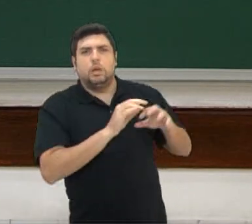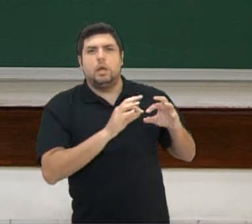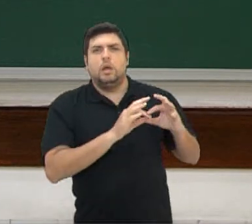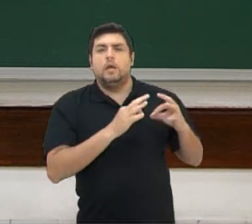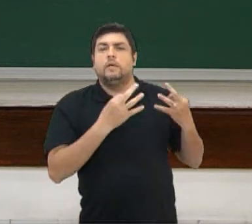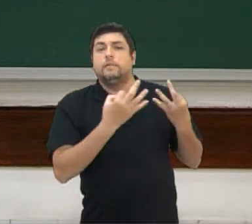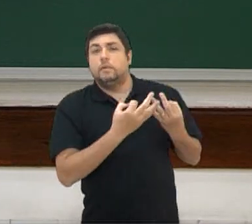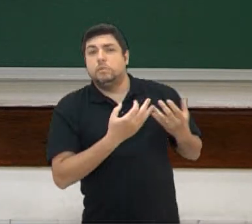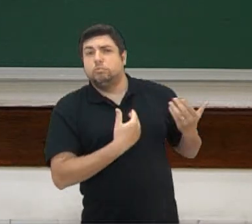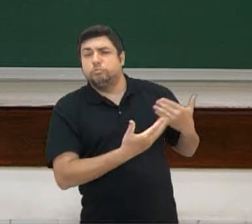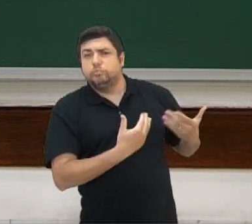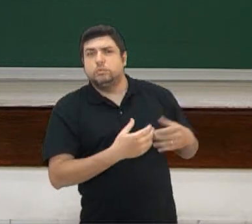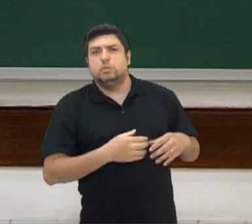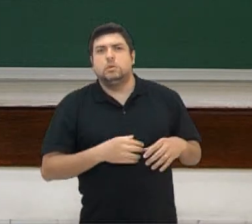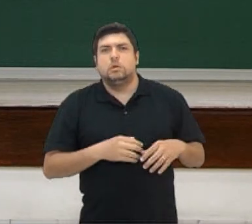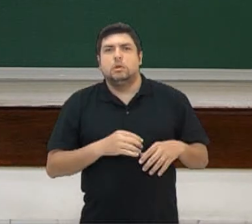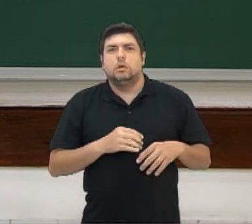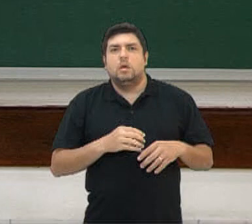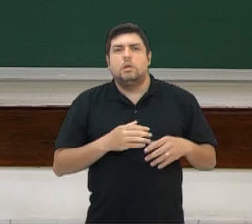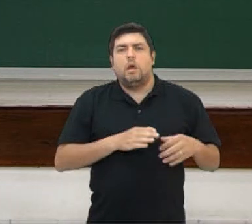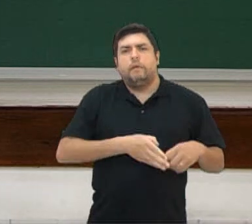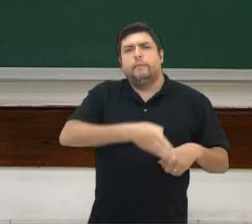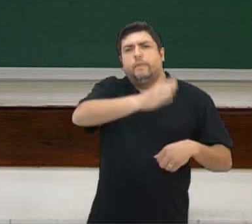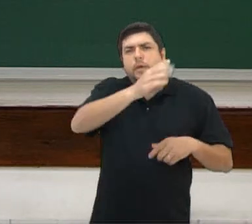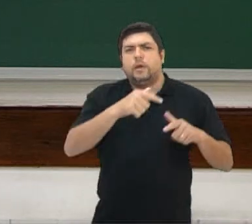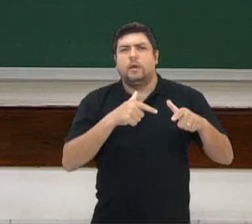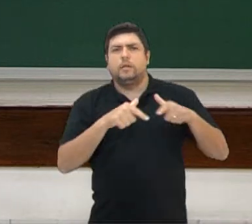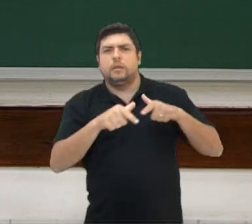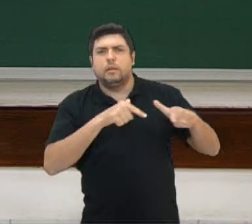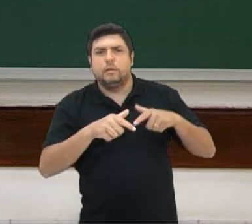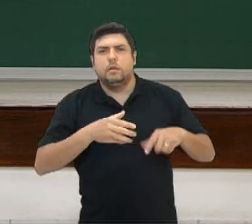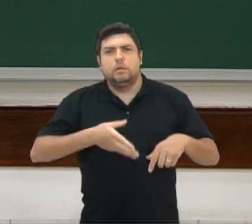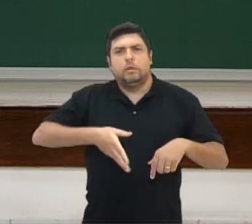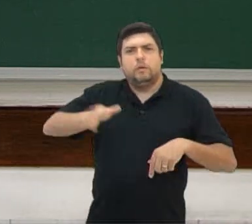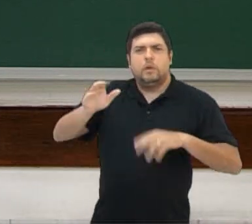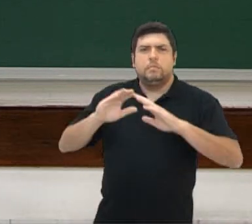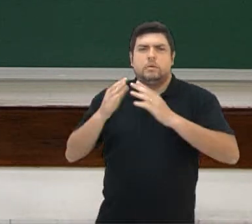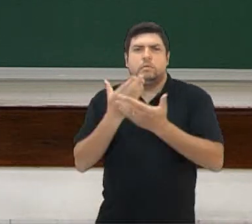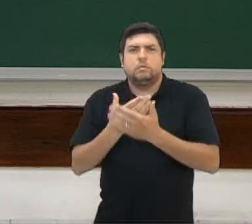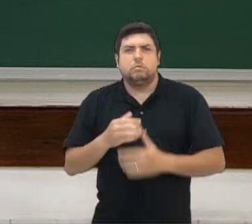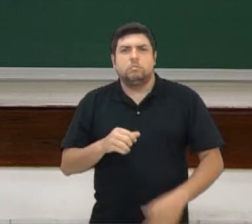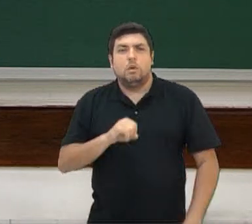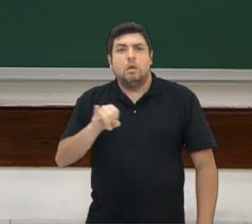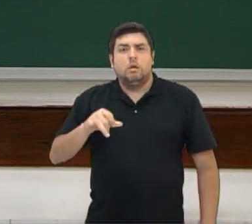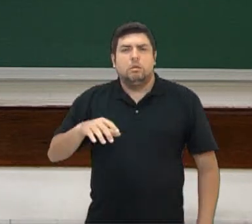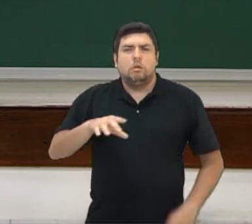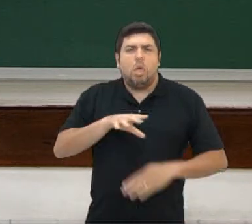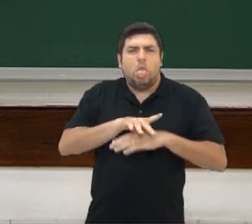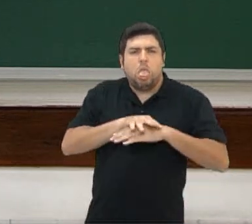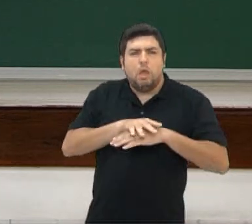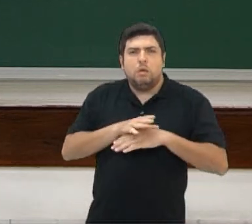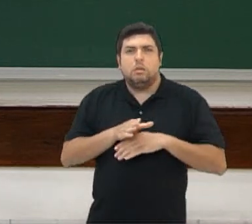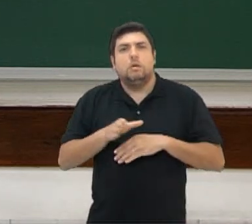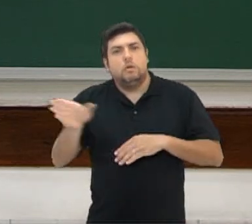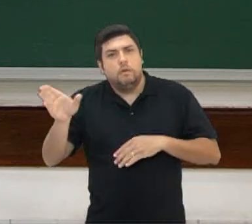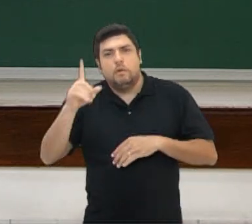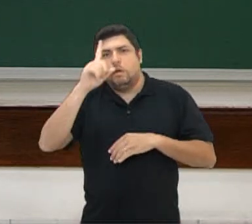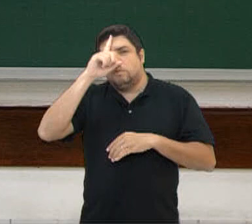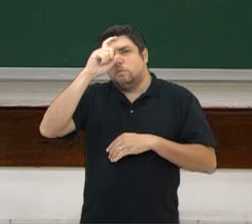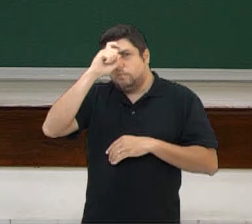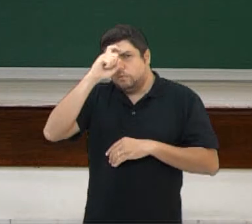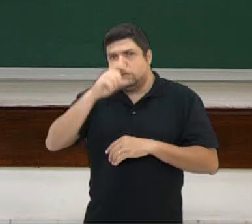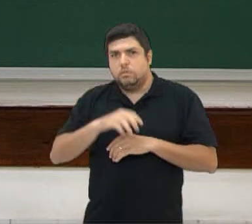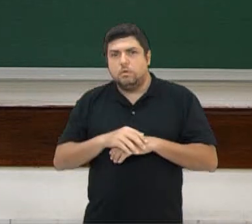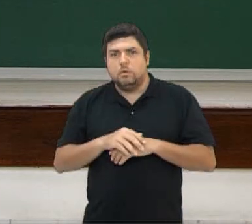você sai, você vai para o seu trabalho, você vai para a sua escola, você está com um problema de saúde, você vai para o hospital, você tem,